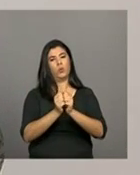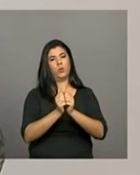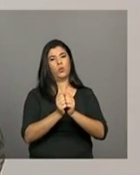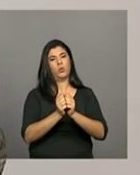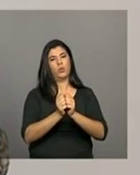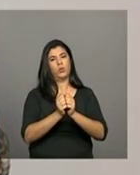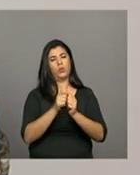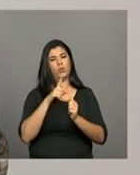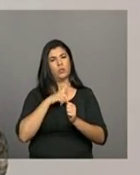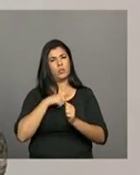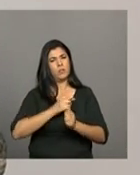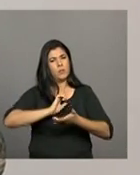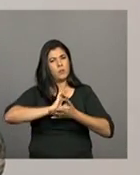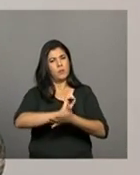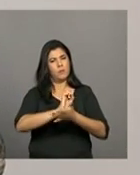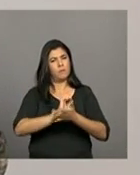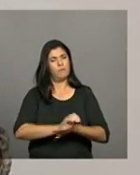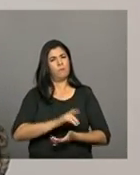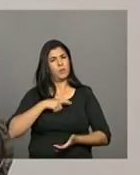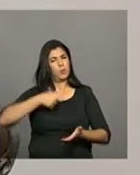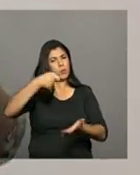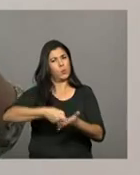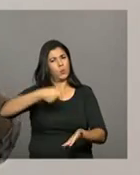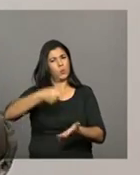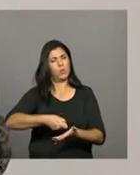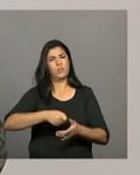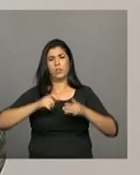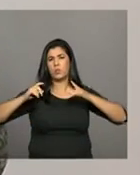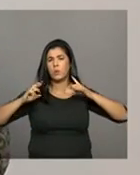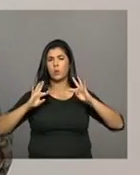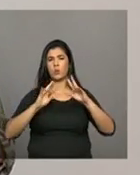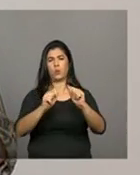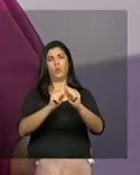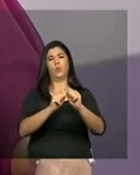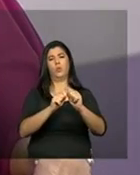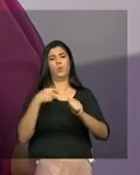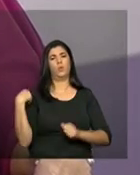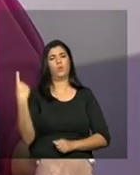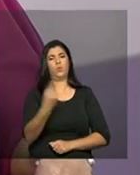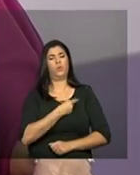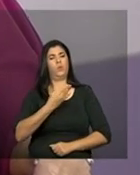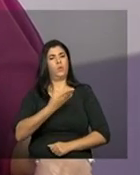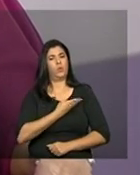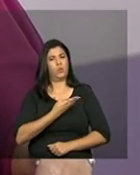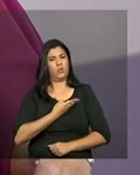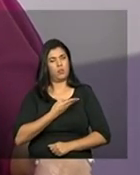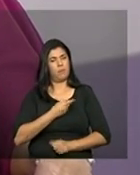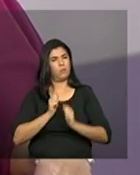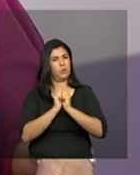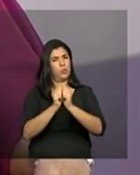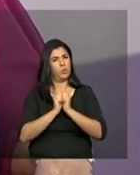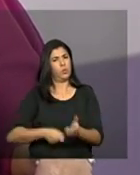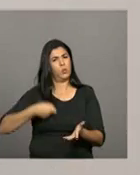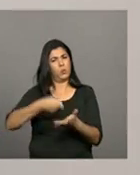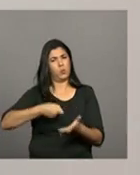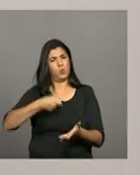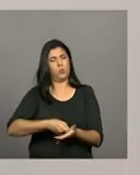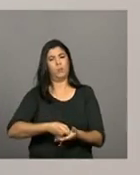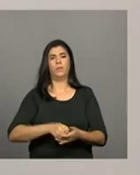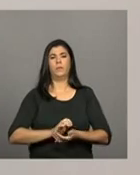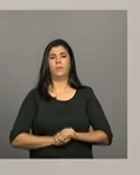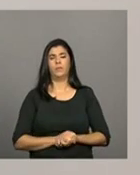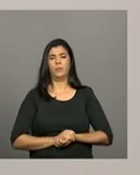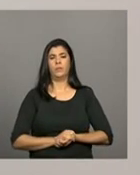unha. Nós todas e todos os nossos companheiros parceiros também. E